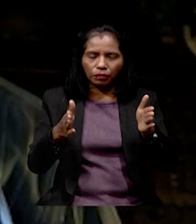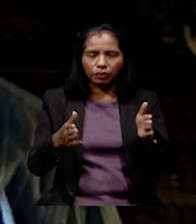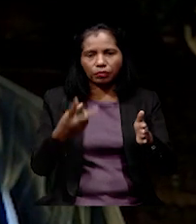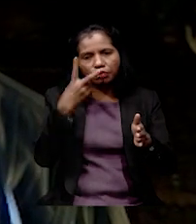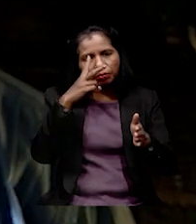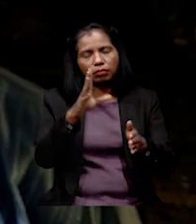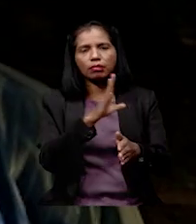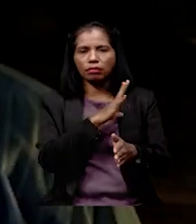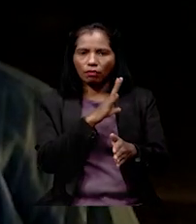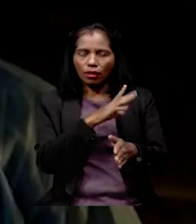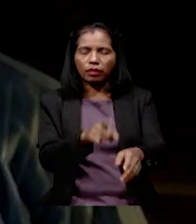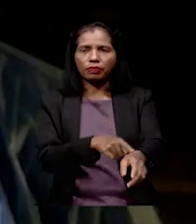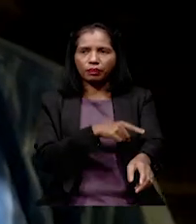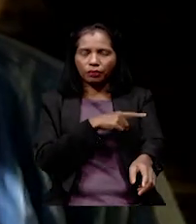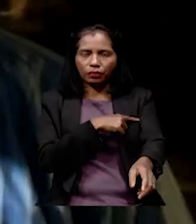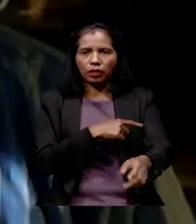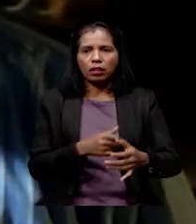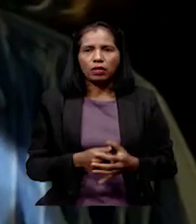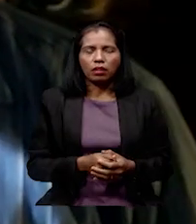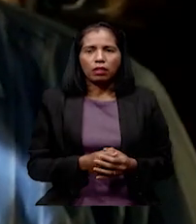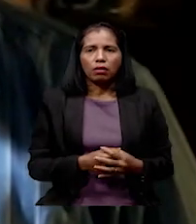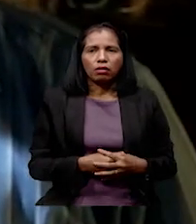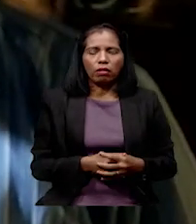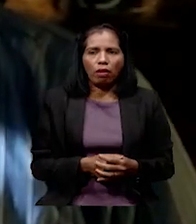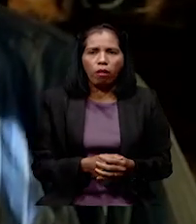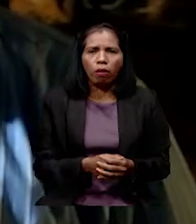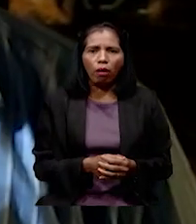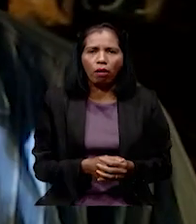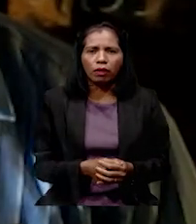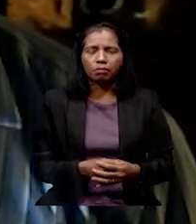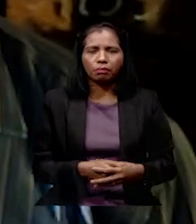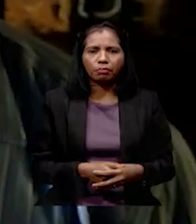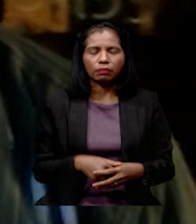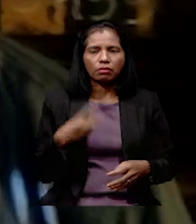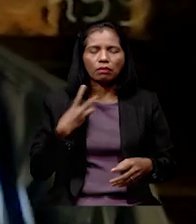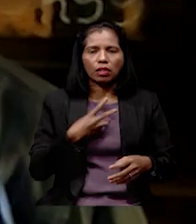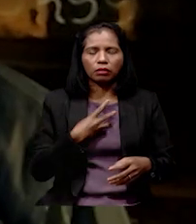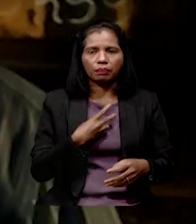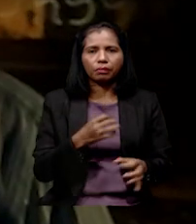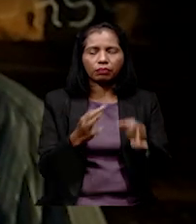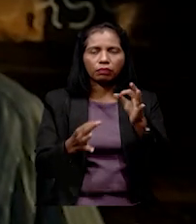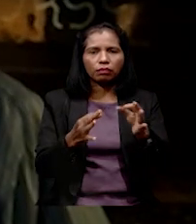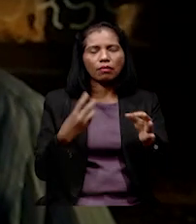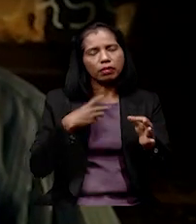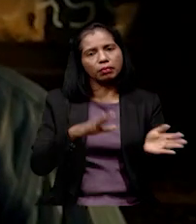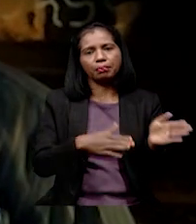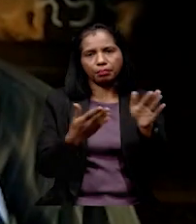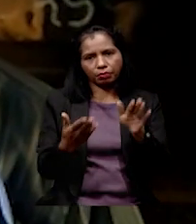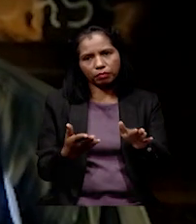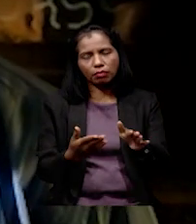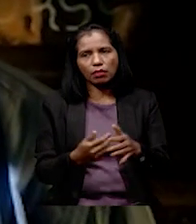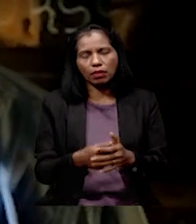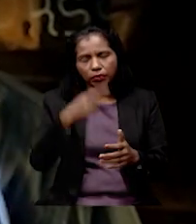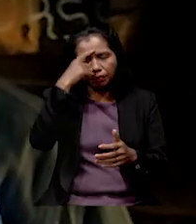seriane tenser leva se sala pitaro ne ami mat sogati di tandi buat nebe makate ami